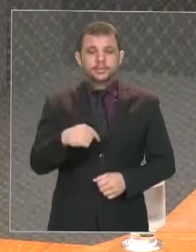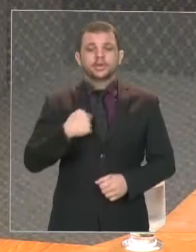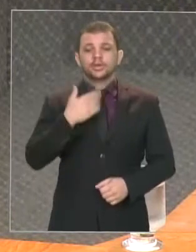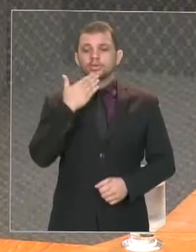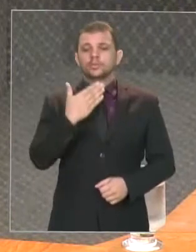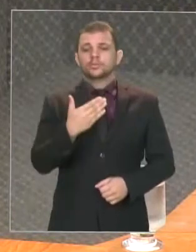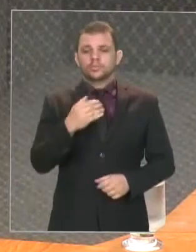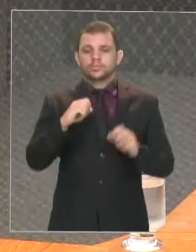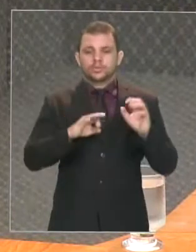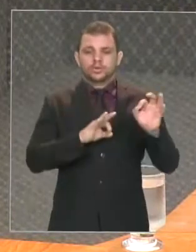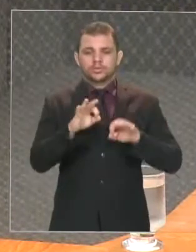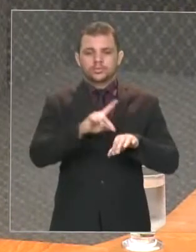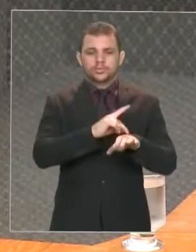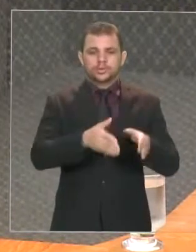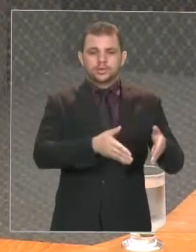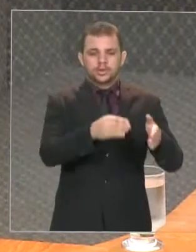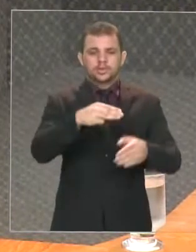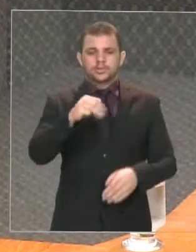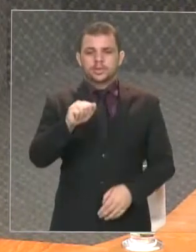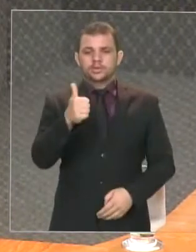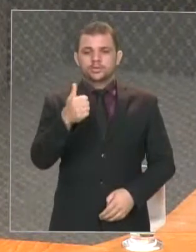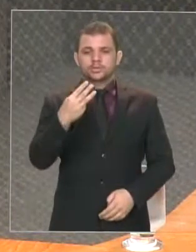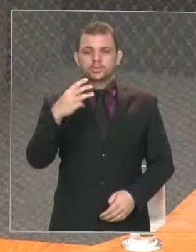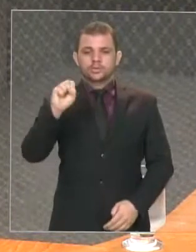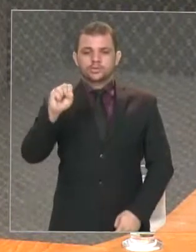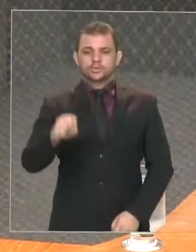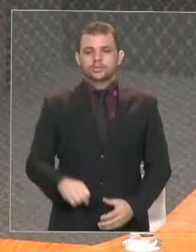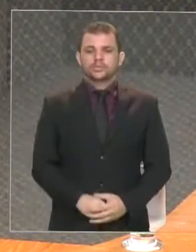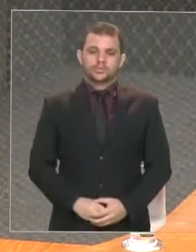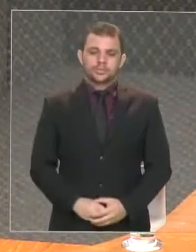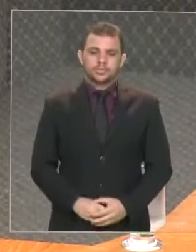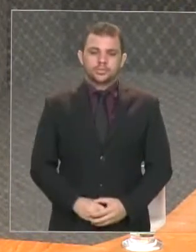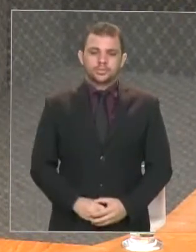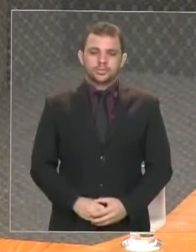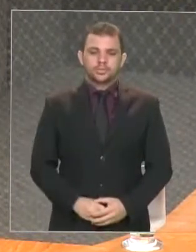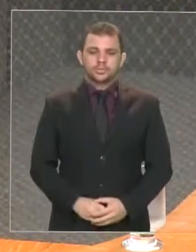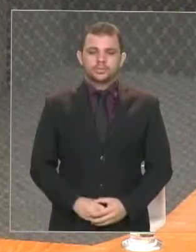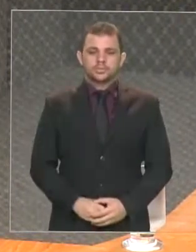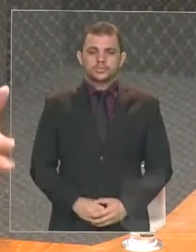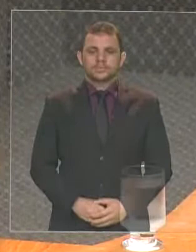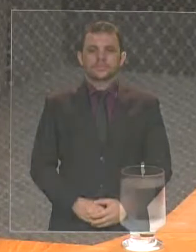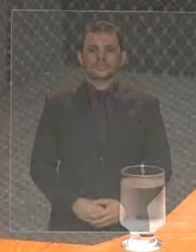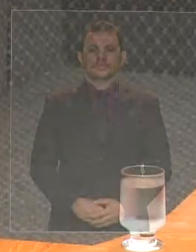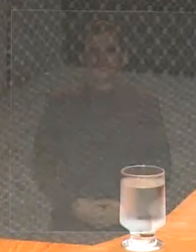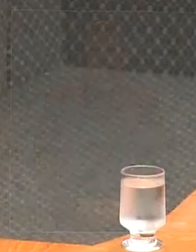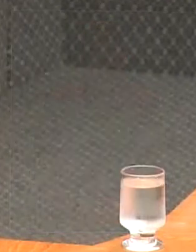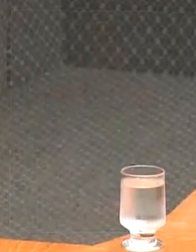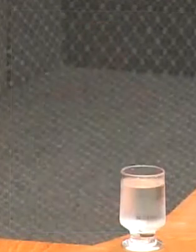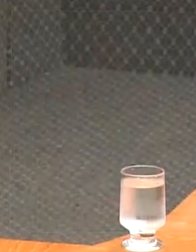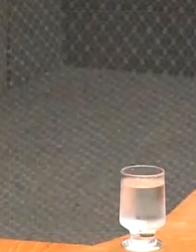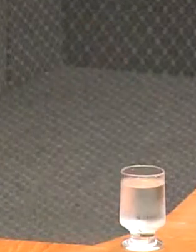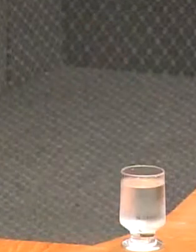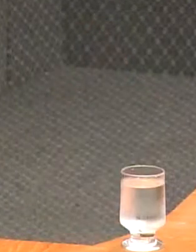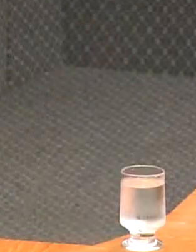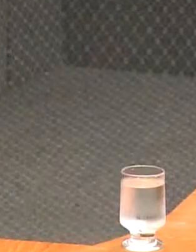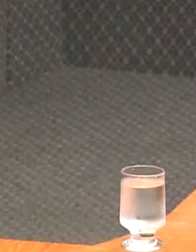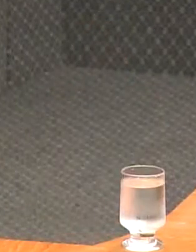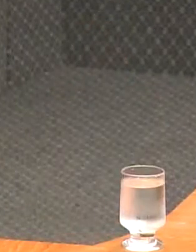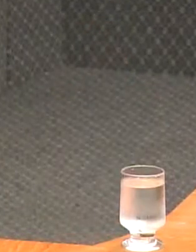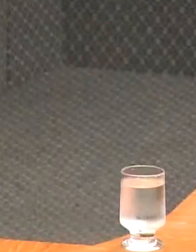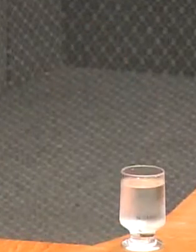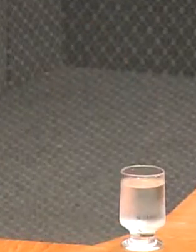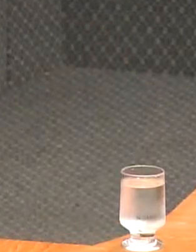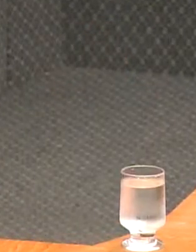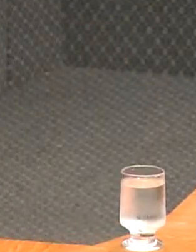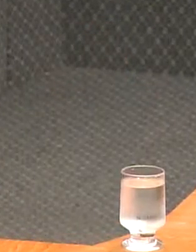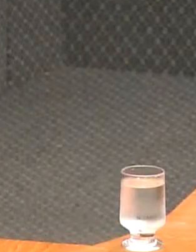o asfaltamento da MA-138. E falei várias vezes aqui já no mandato anterior e neste mandato sobre